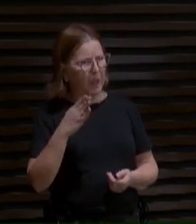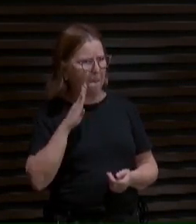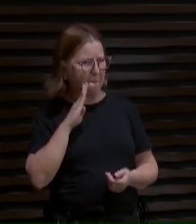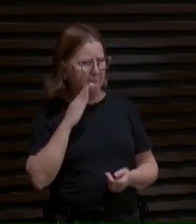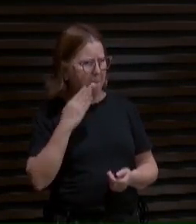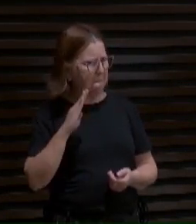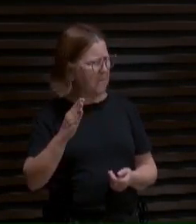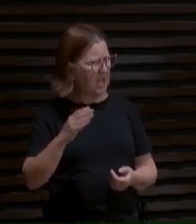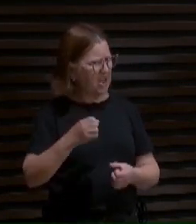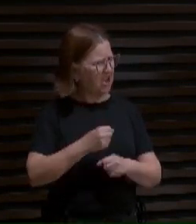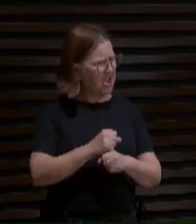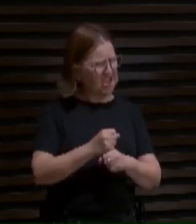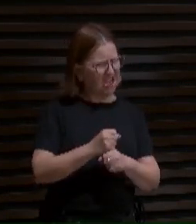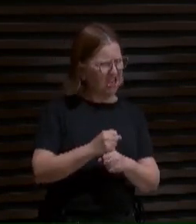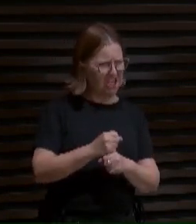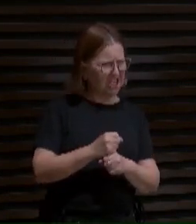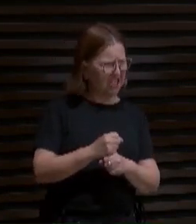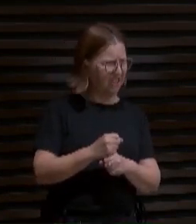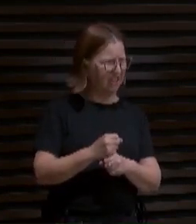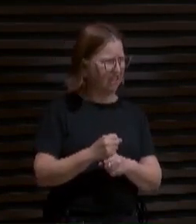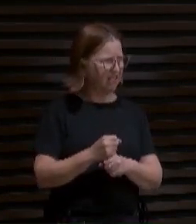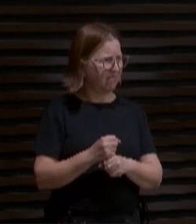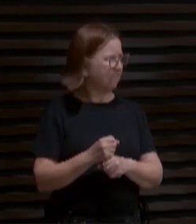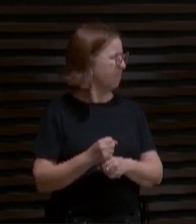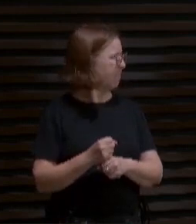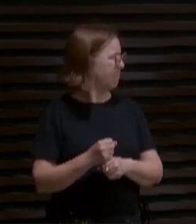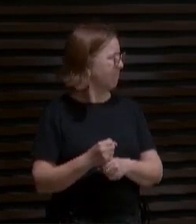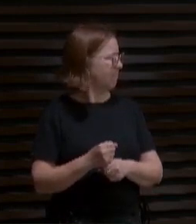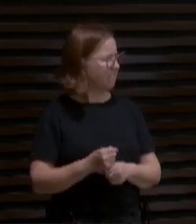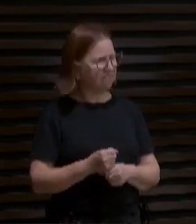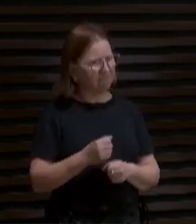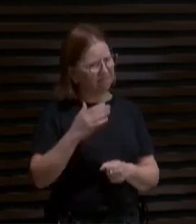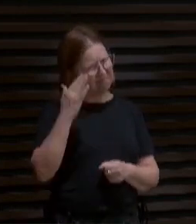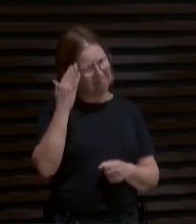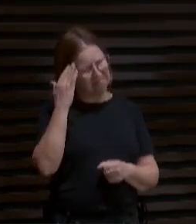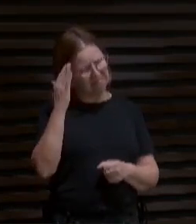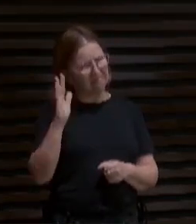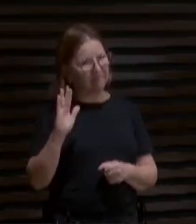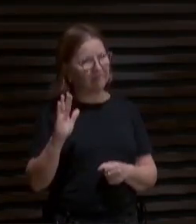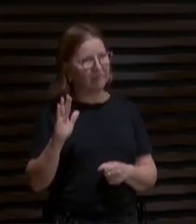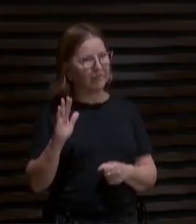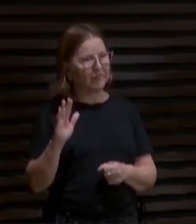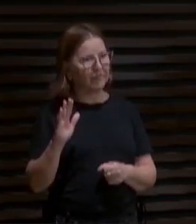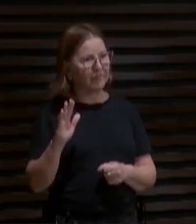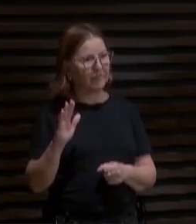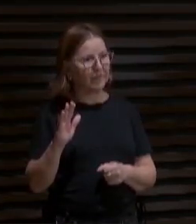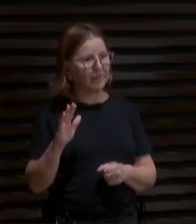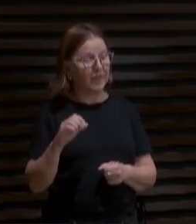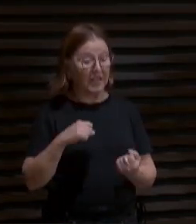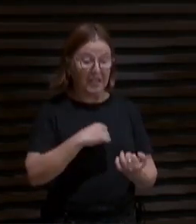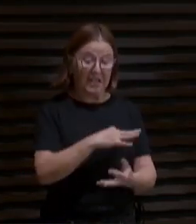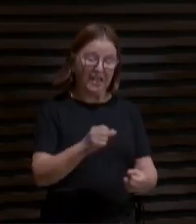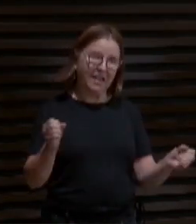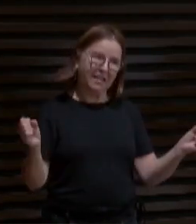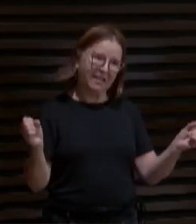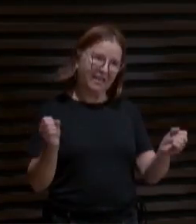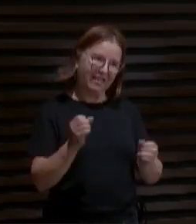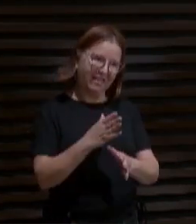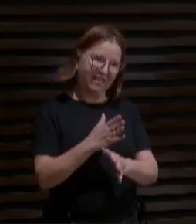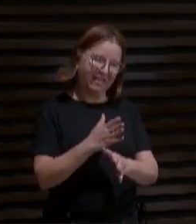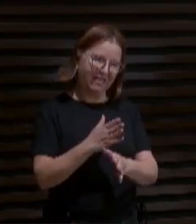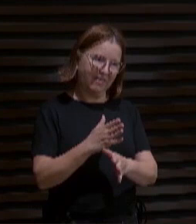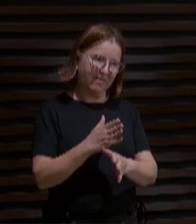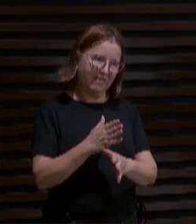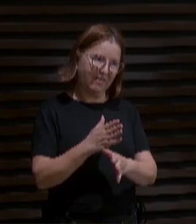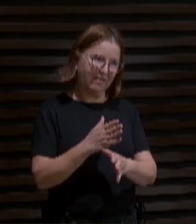Eu não sei como é que mede, mas deve ter um jeito de medir. E a Terra Nova, que